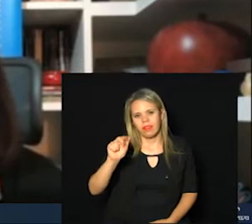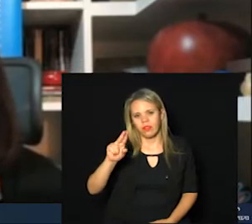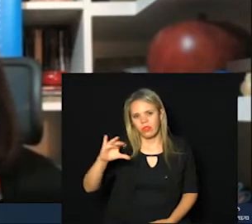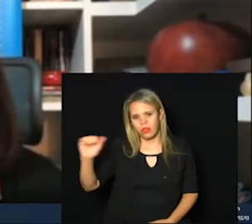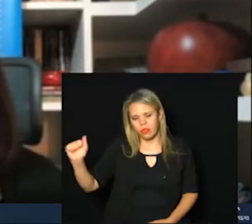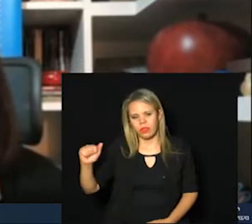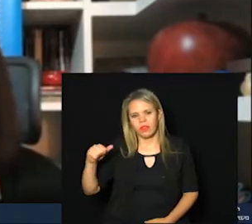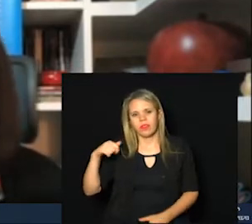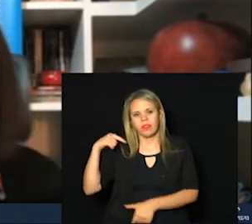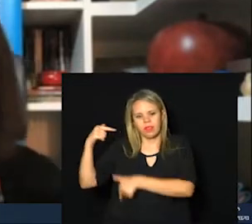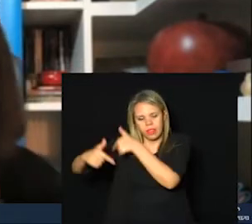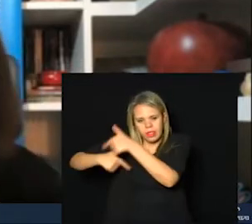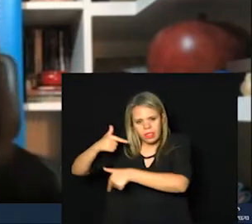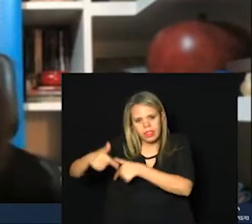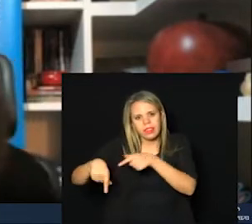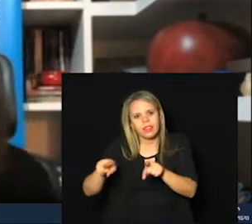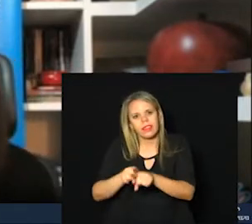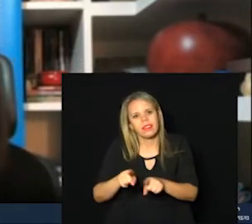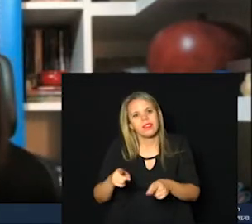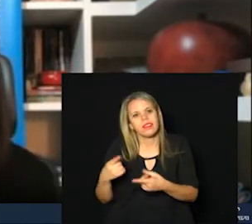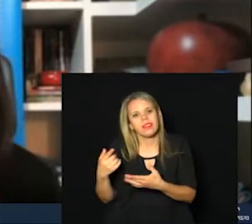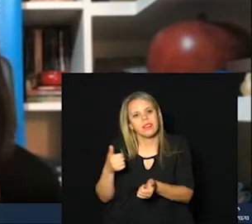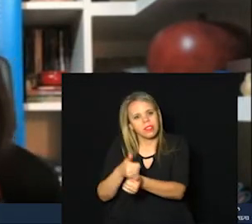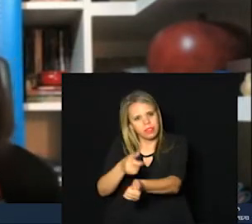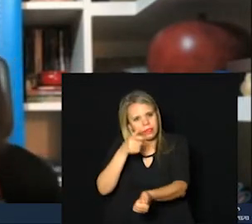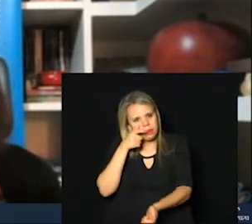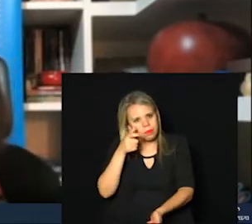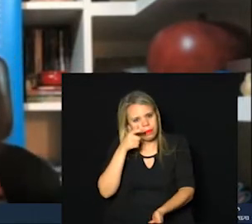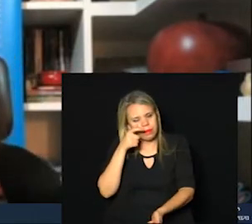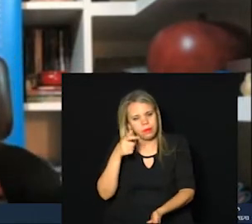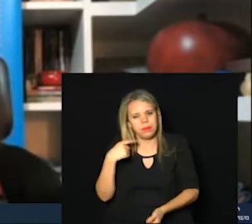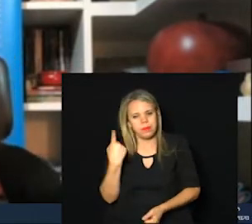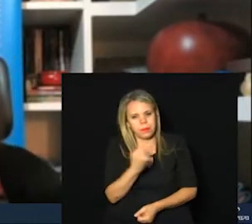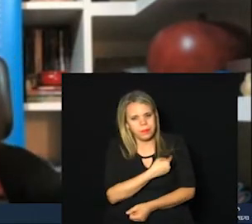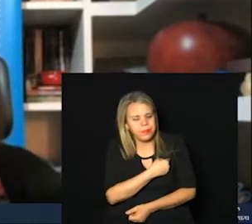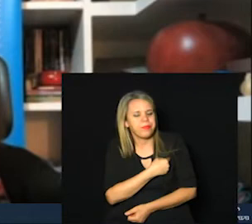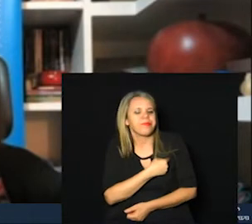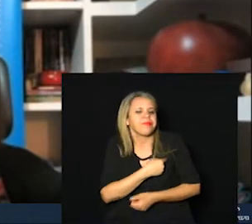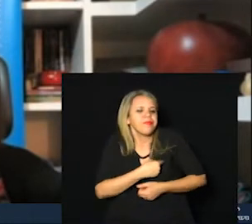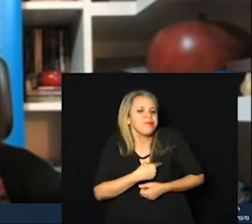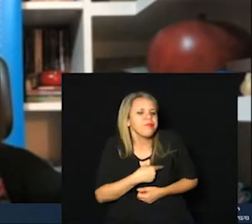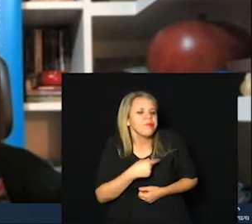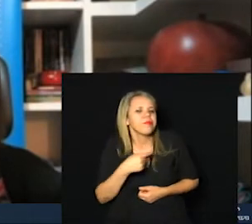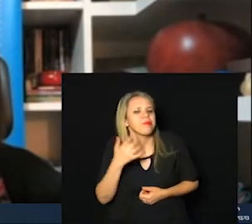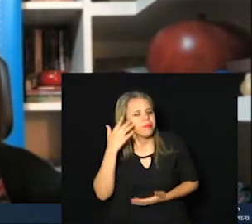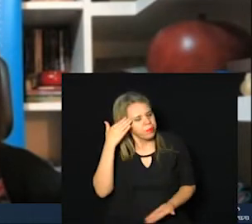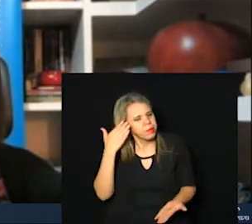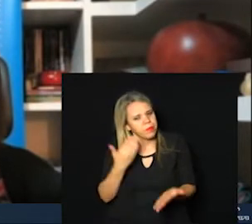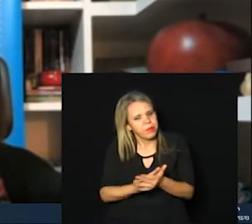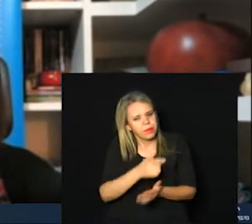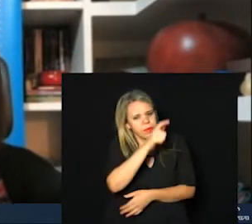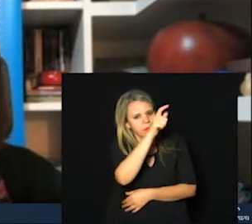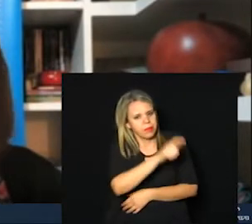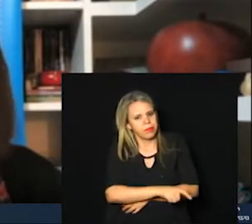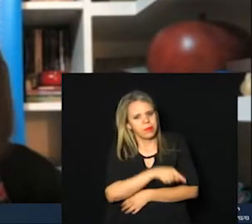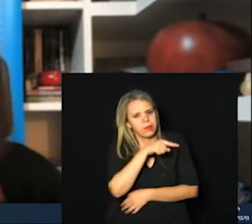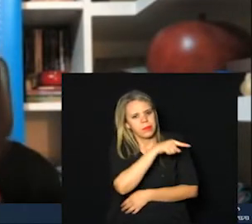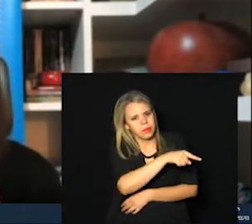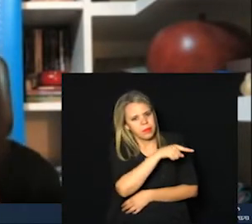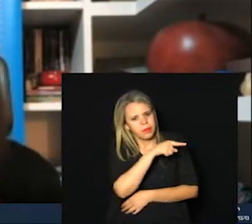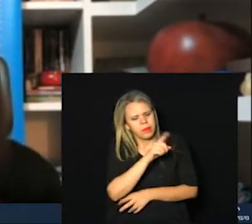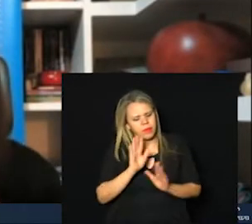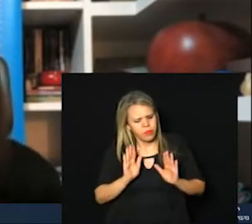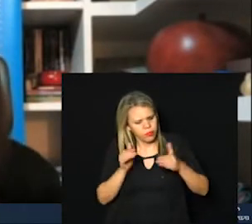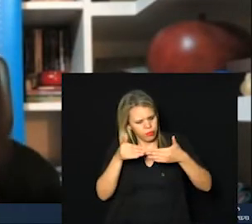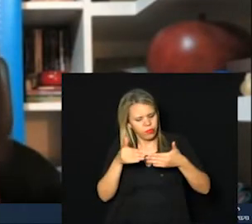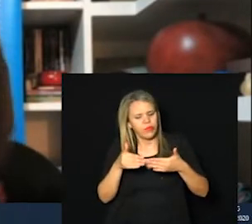a trajetória da Gláucia também, e a gente acha a Gláucia uma pessoa extremamente